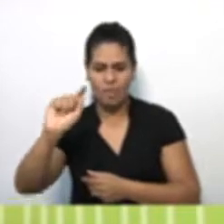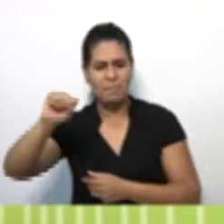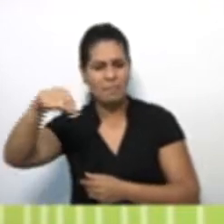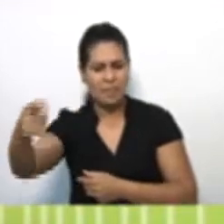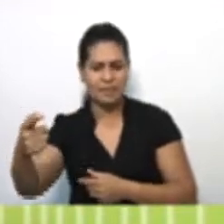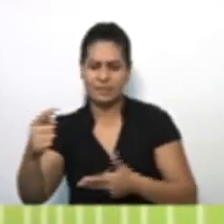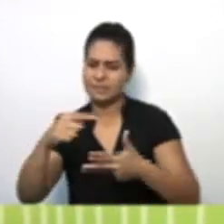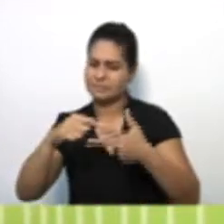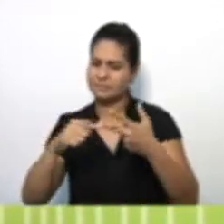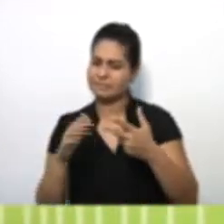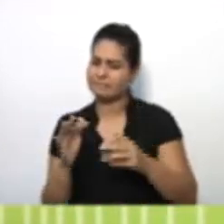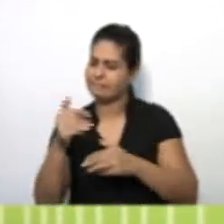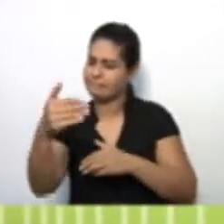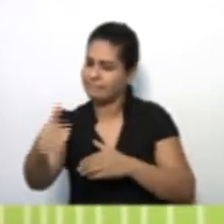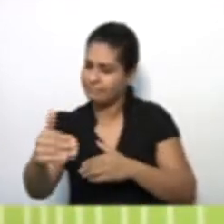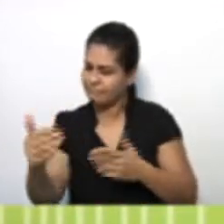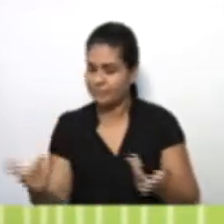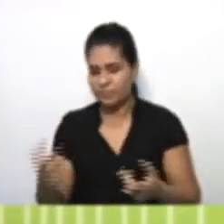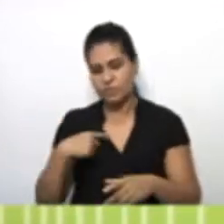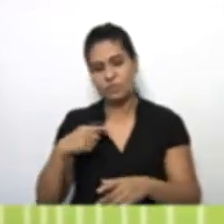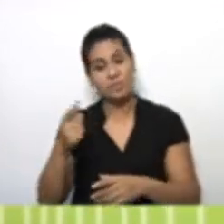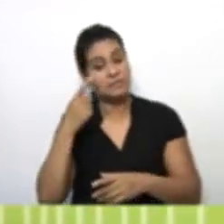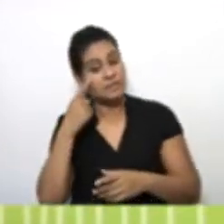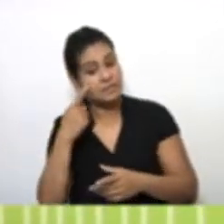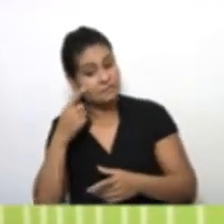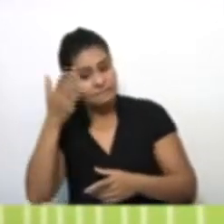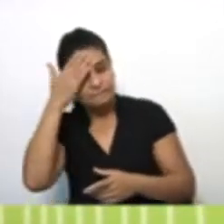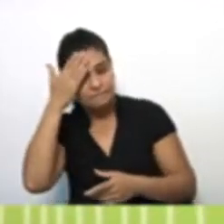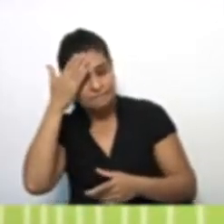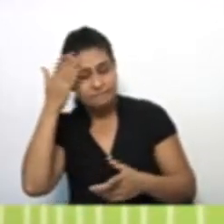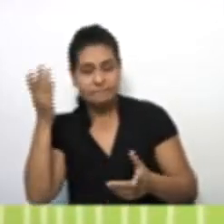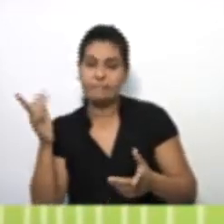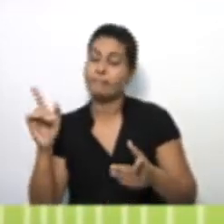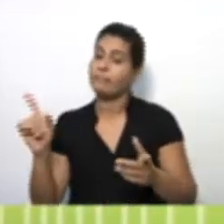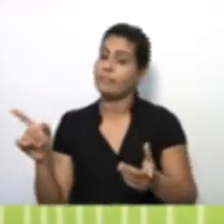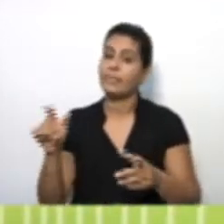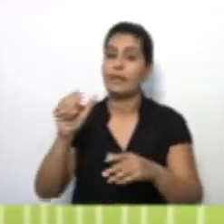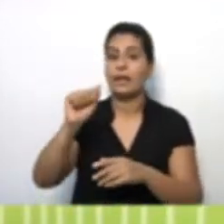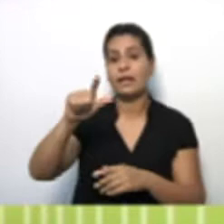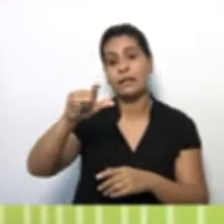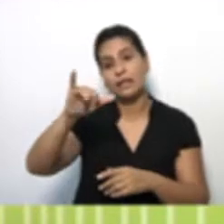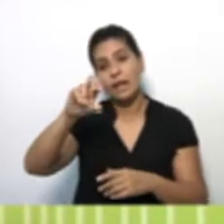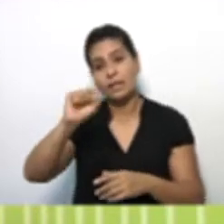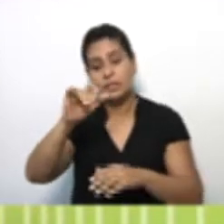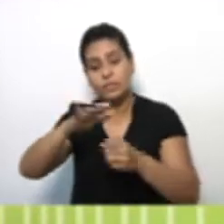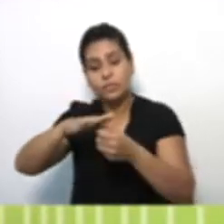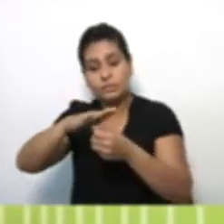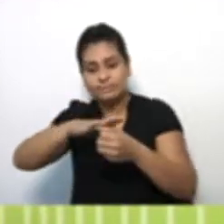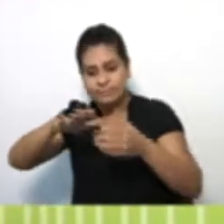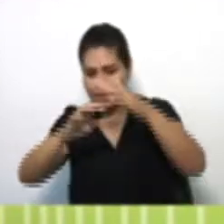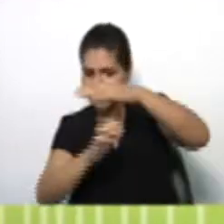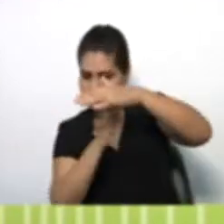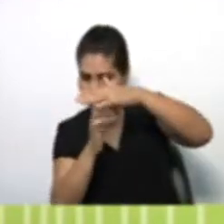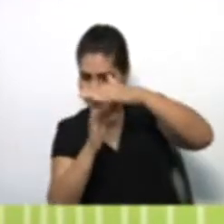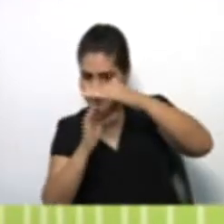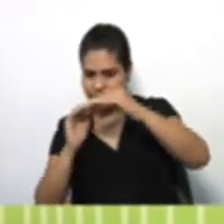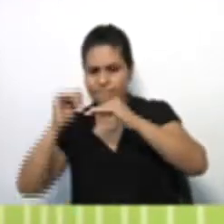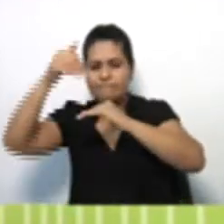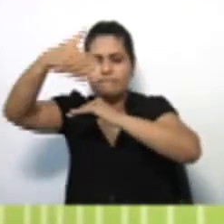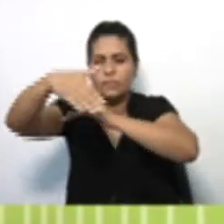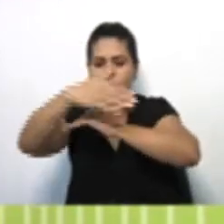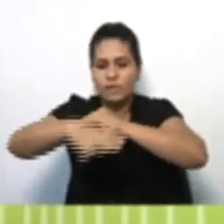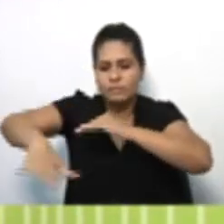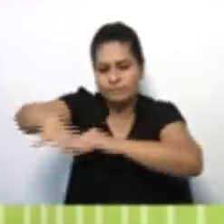vamos adiantar agora não, mas só te adiantando o seguinte: análise exterior é exatamente para você ver o ambiente externo, é você ver aquilo que